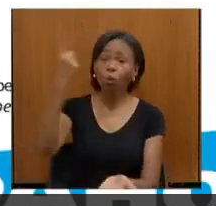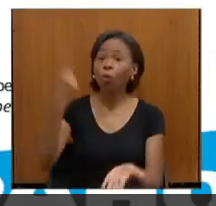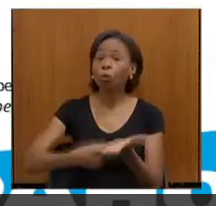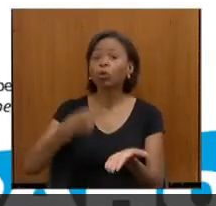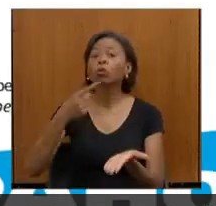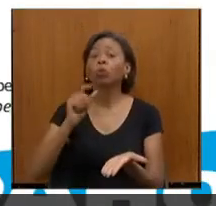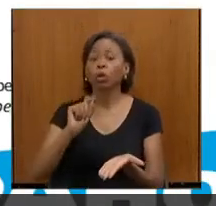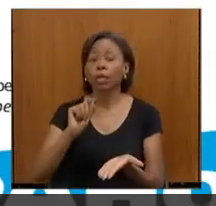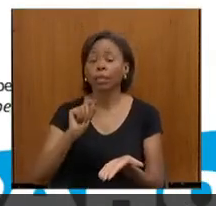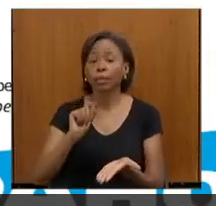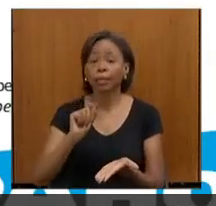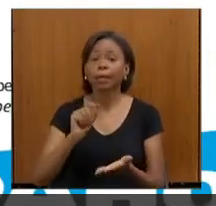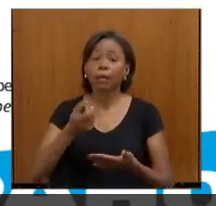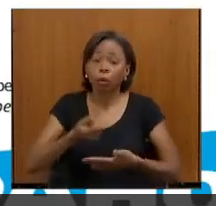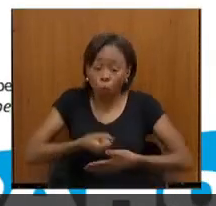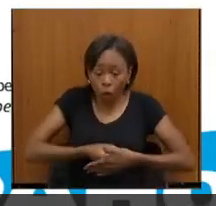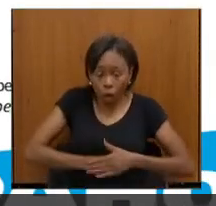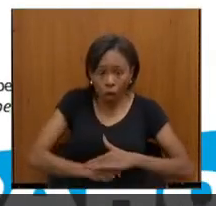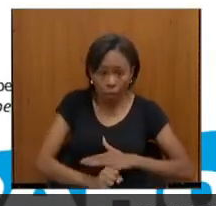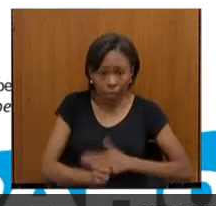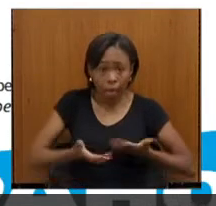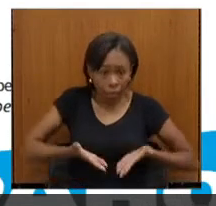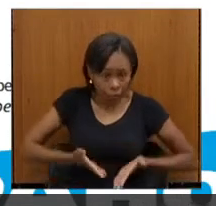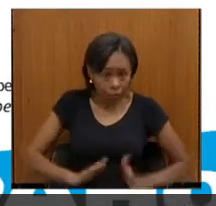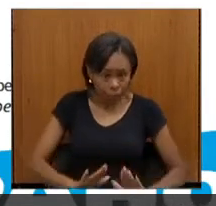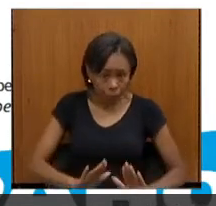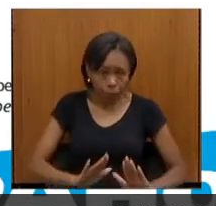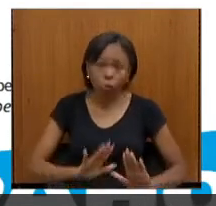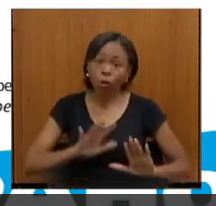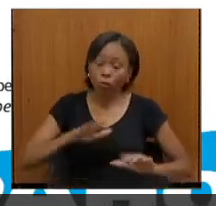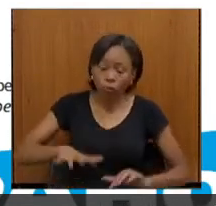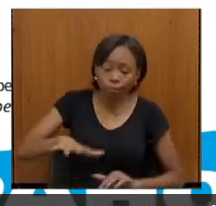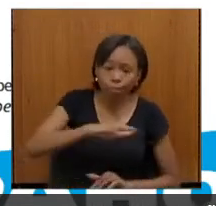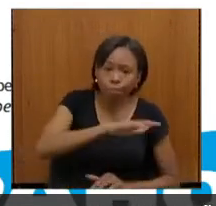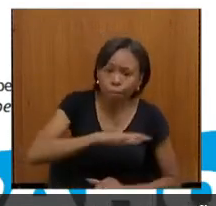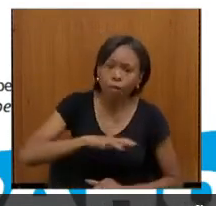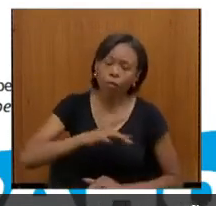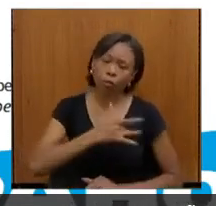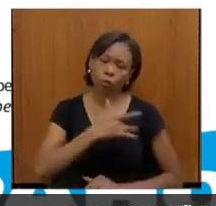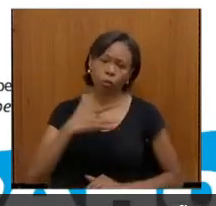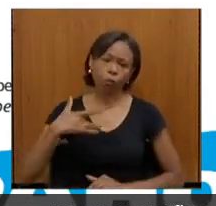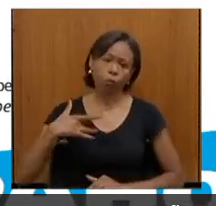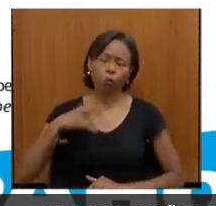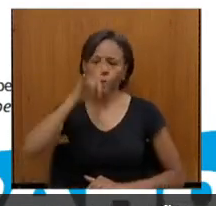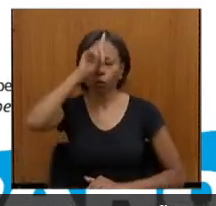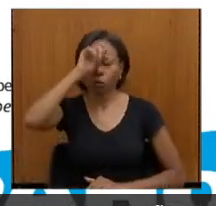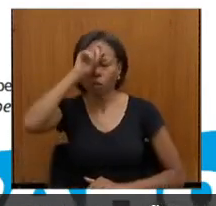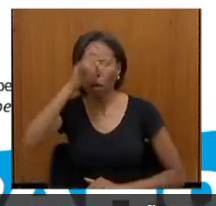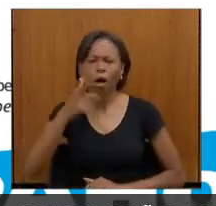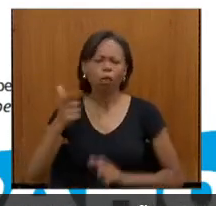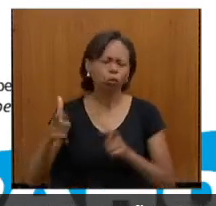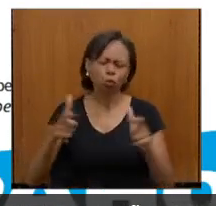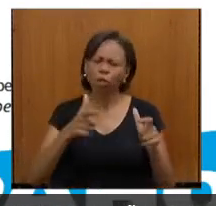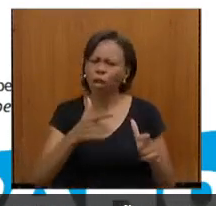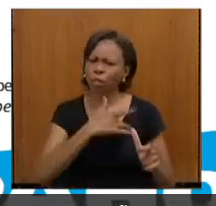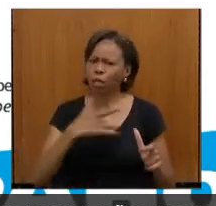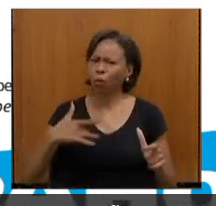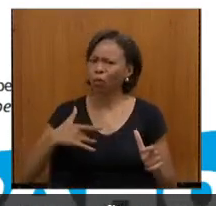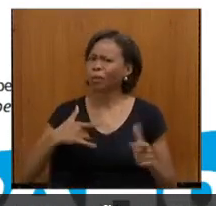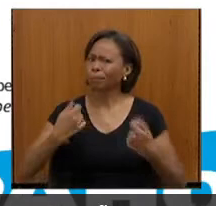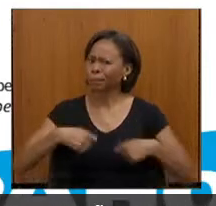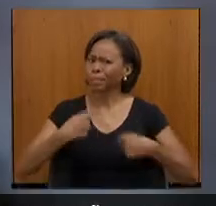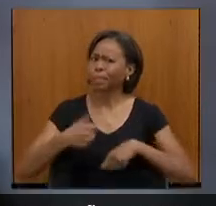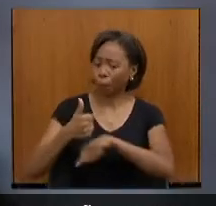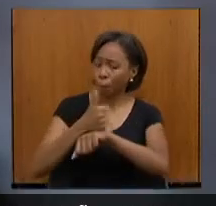os nascimentos devem estar em serviços de saúde com pessoal